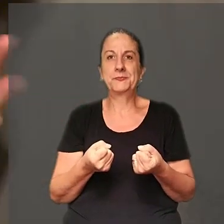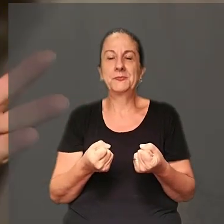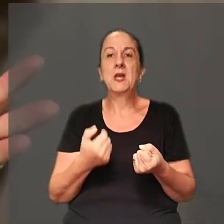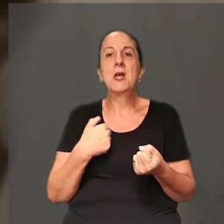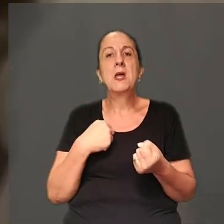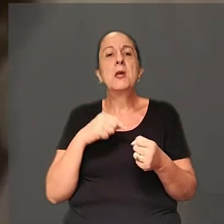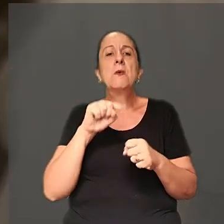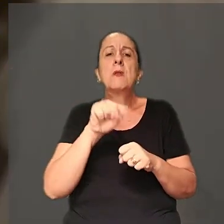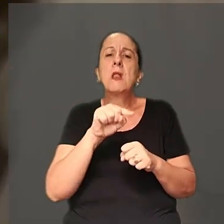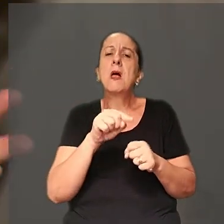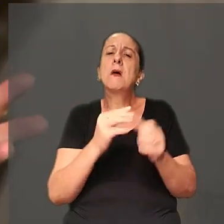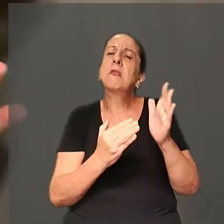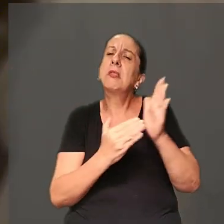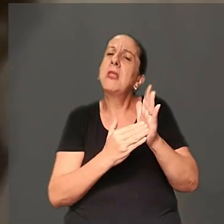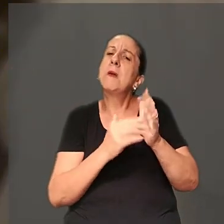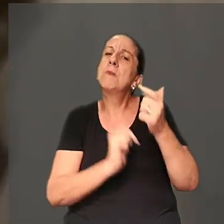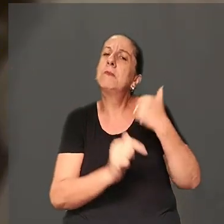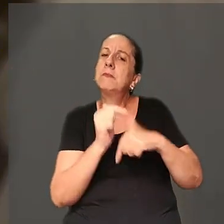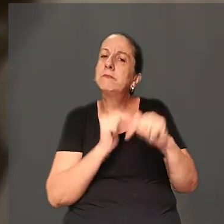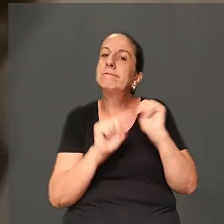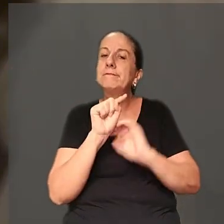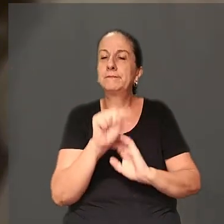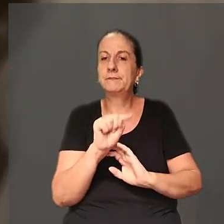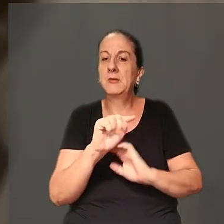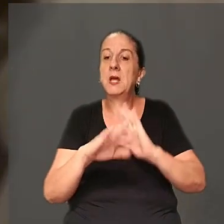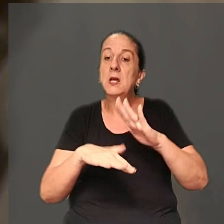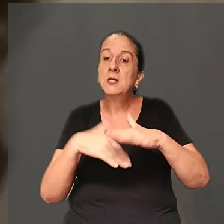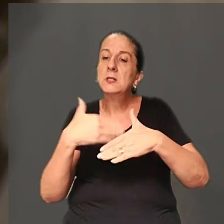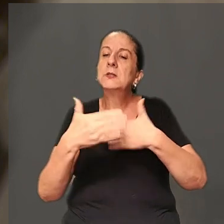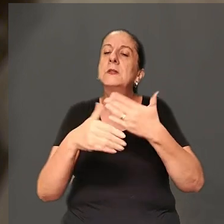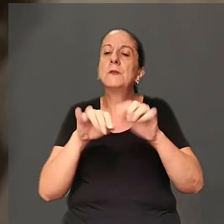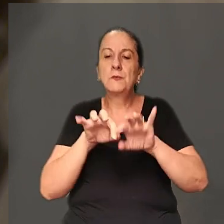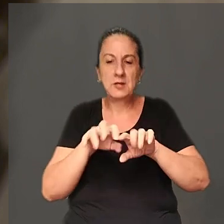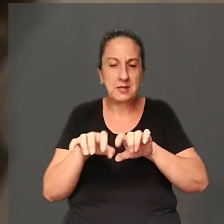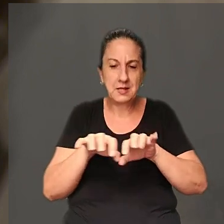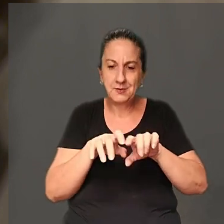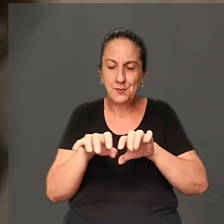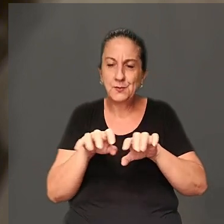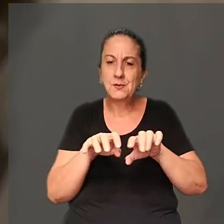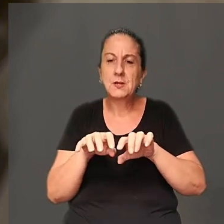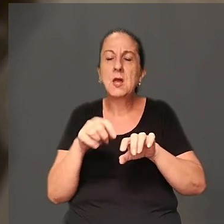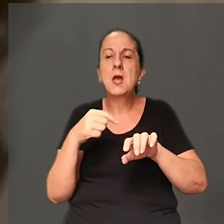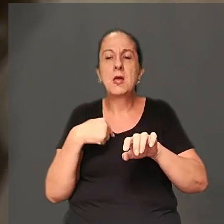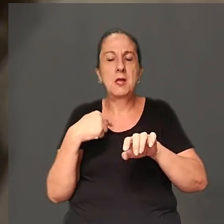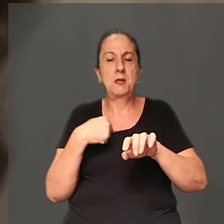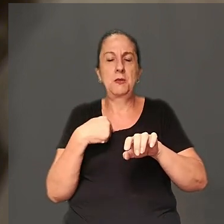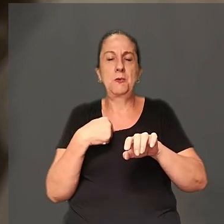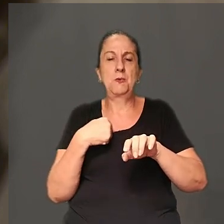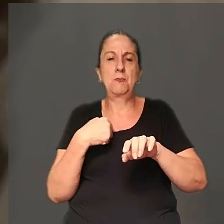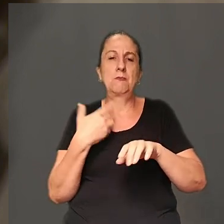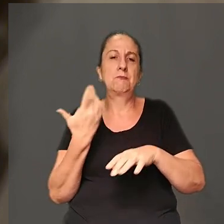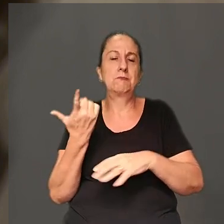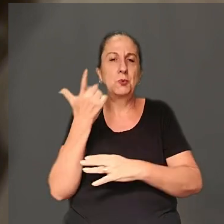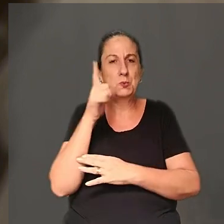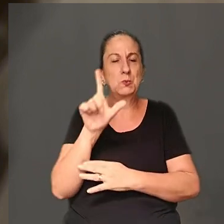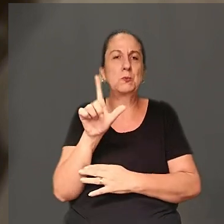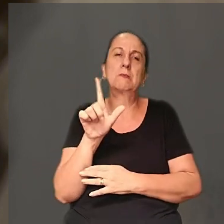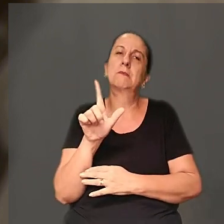aceitei. E fiquei lá por um tempo. E desenvolvi mesmo a datilografia e